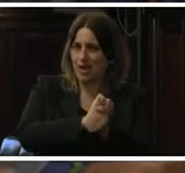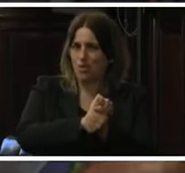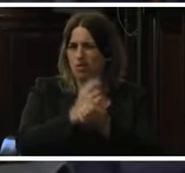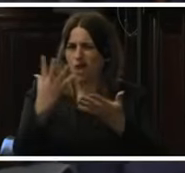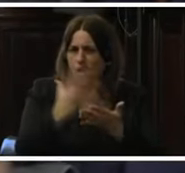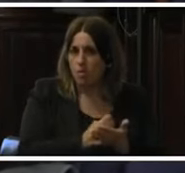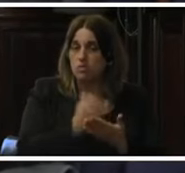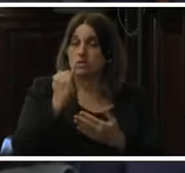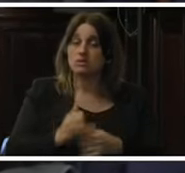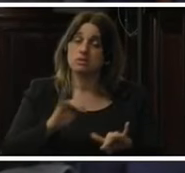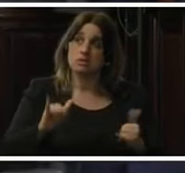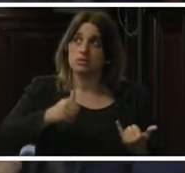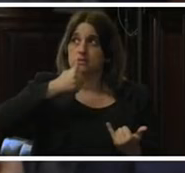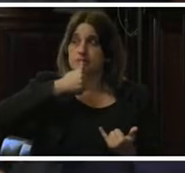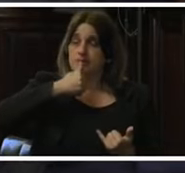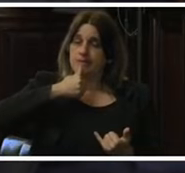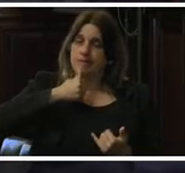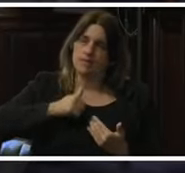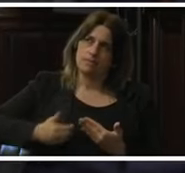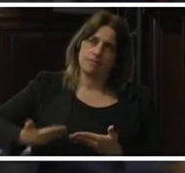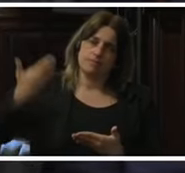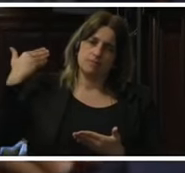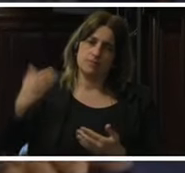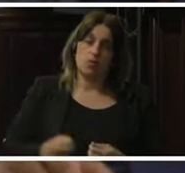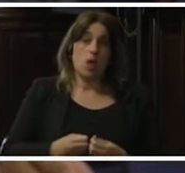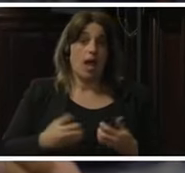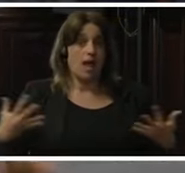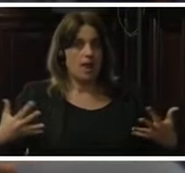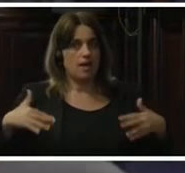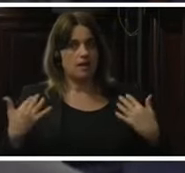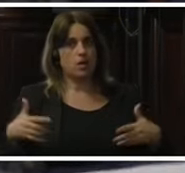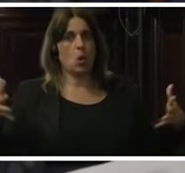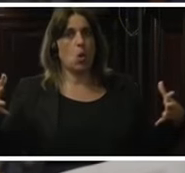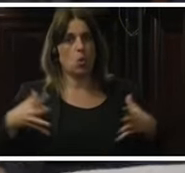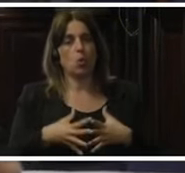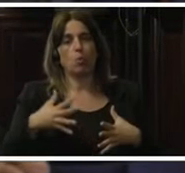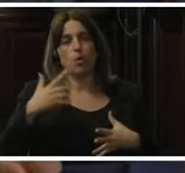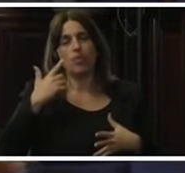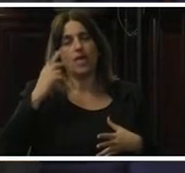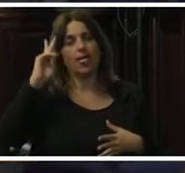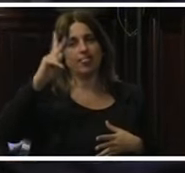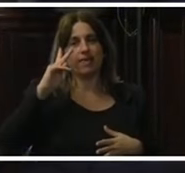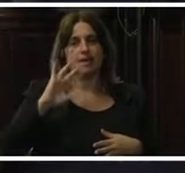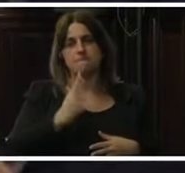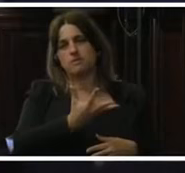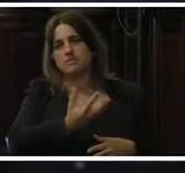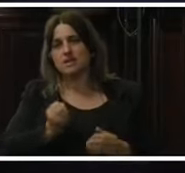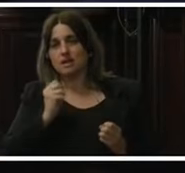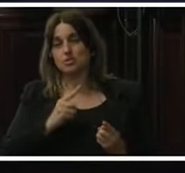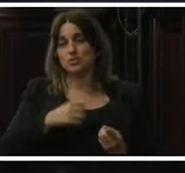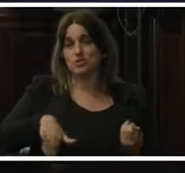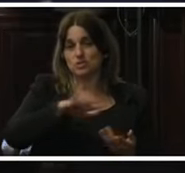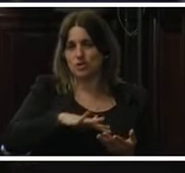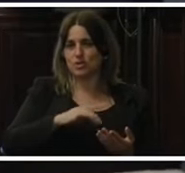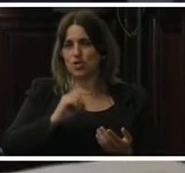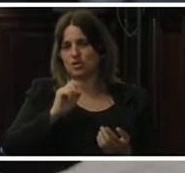um grande número de indígenas é que foram é retirados de condições análogas à de escravo em mato